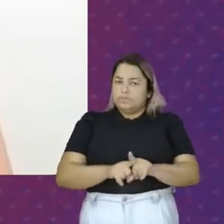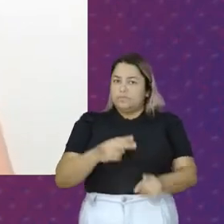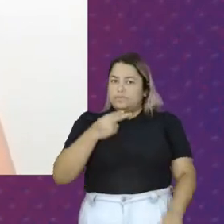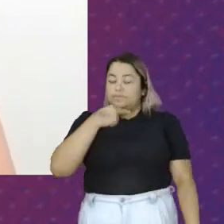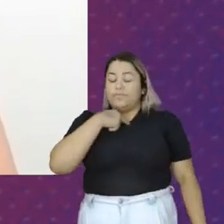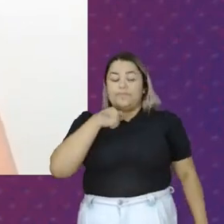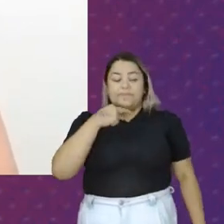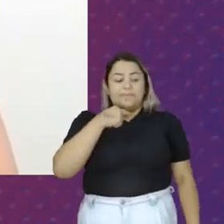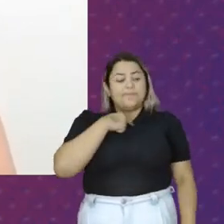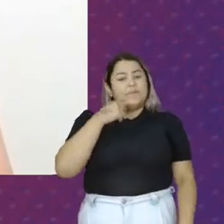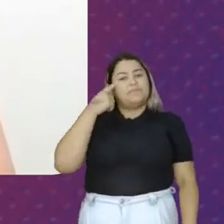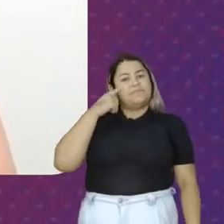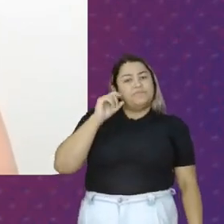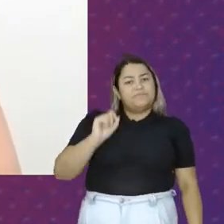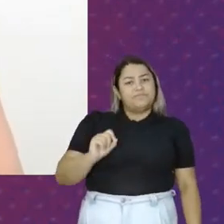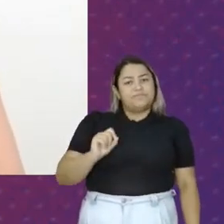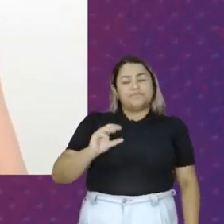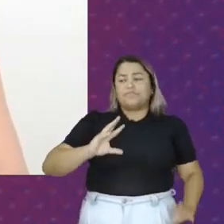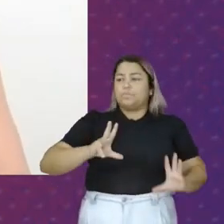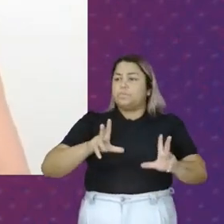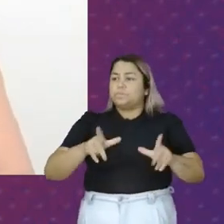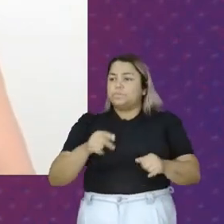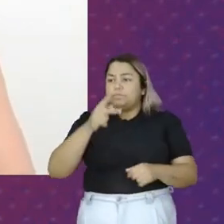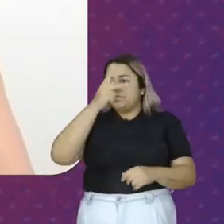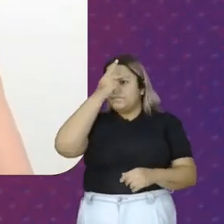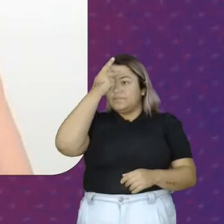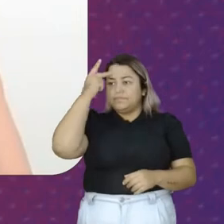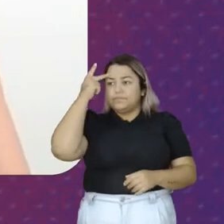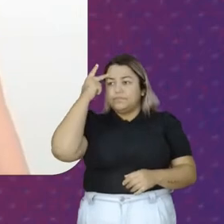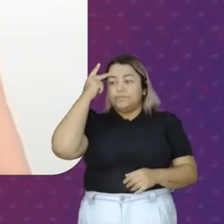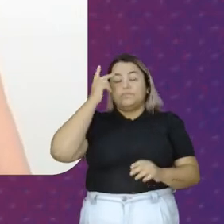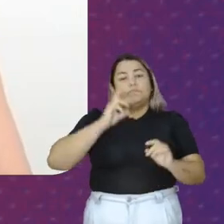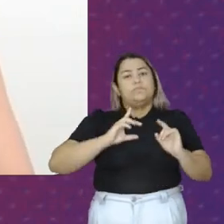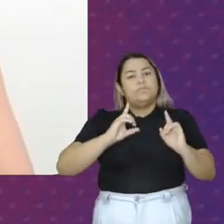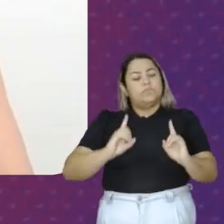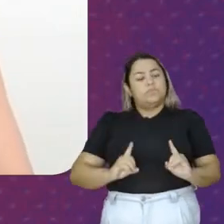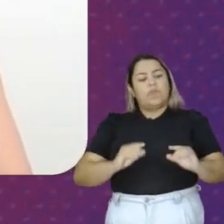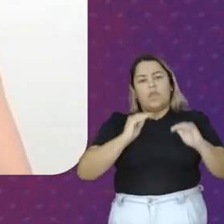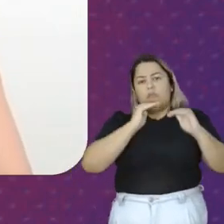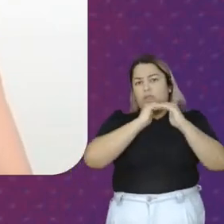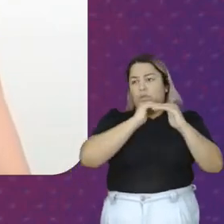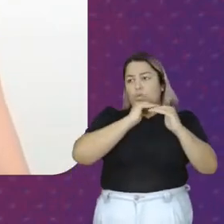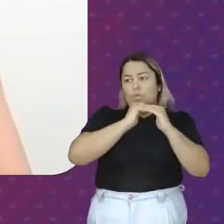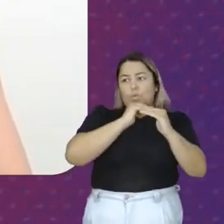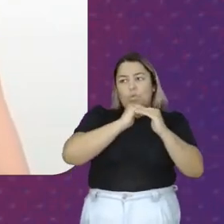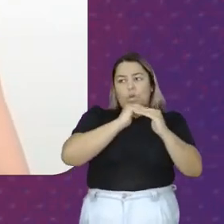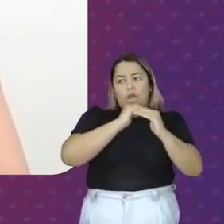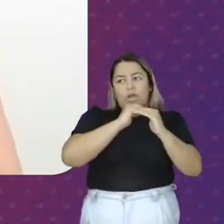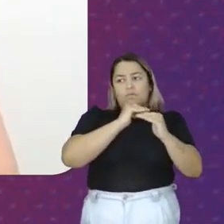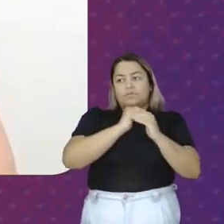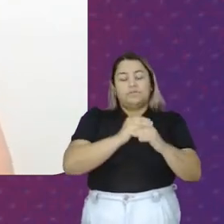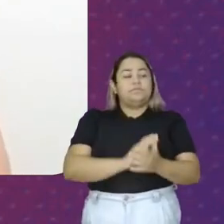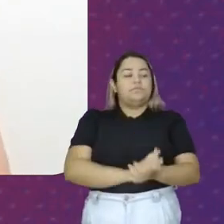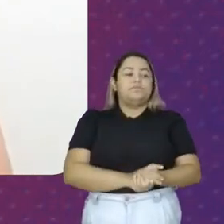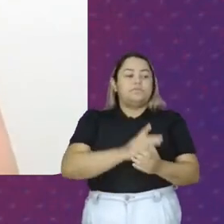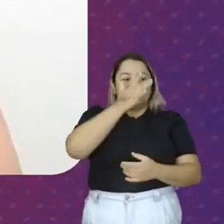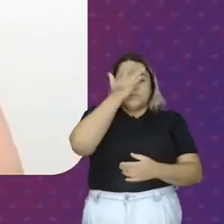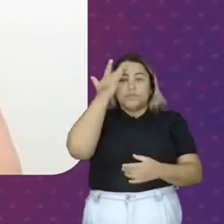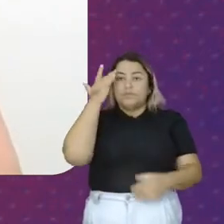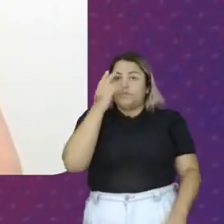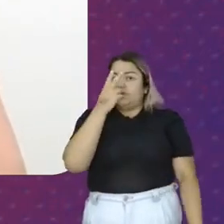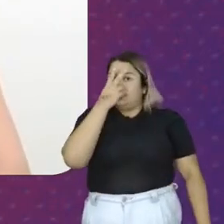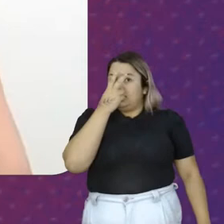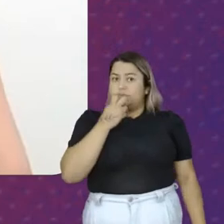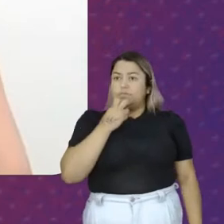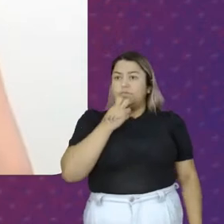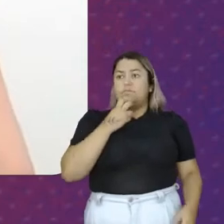a ideia de toda pessoa com deficiência é igual, né? Toda pessoa cega eu tenho que dar um